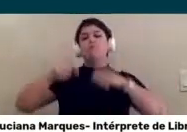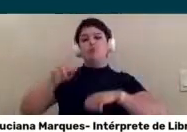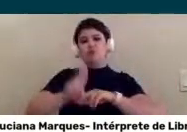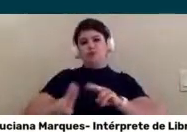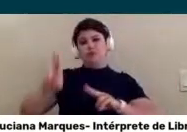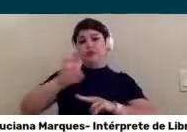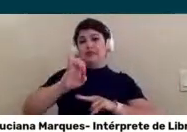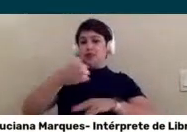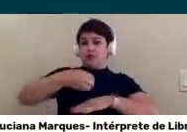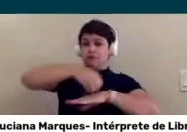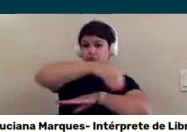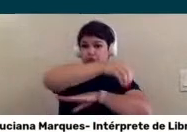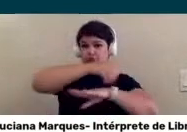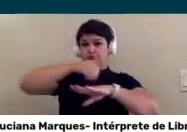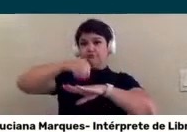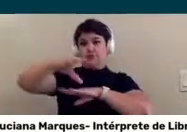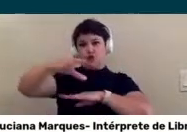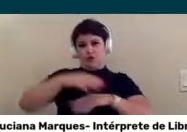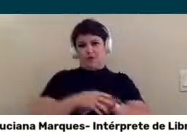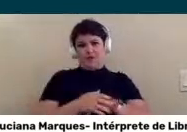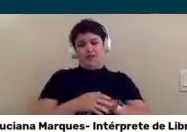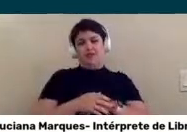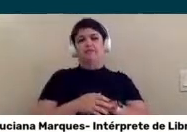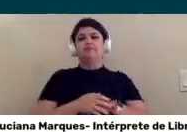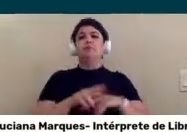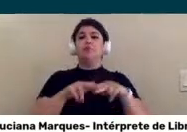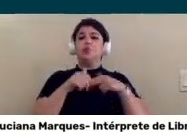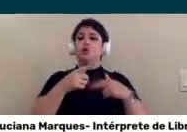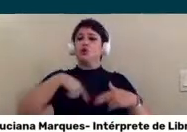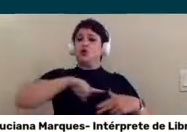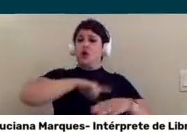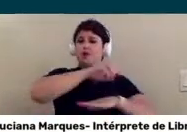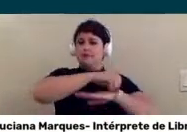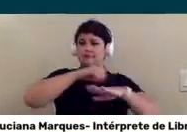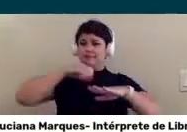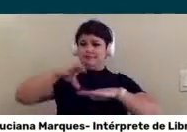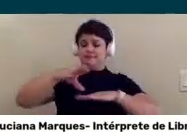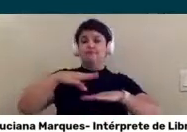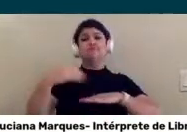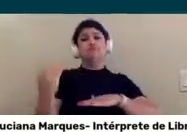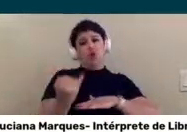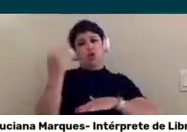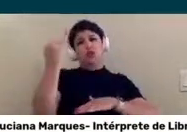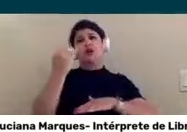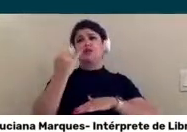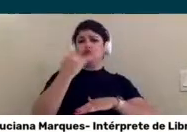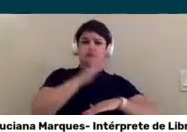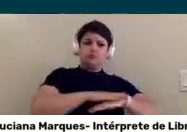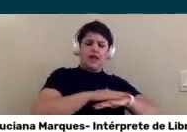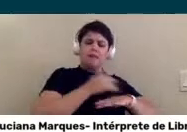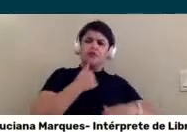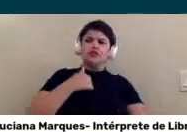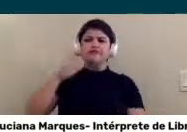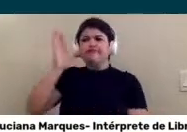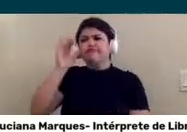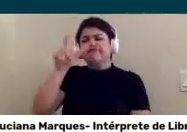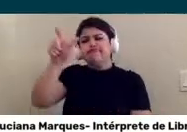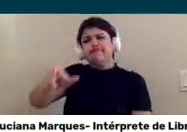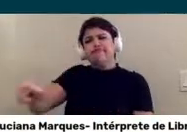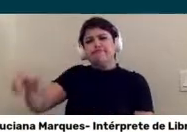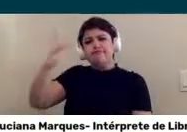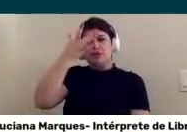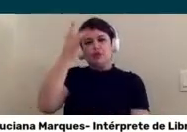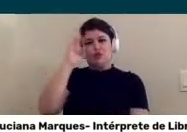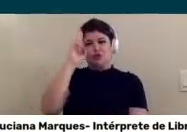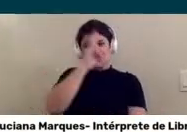compartilhar, né? Então, a gente queria trazer que vale muito a pena investir tempo em ouvir as nossas usuárias, né?